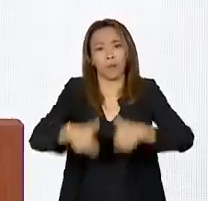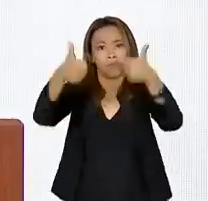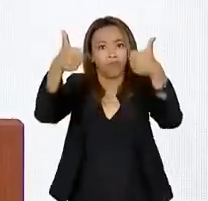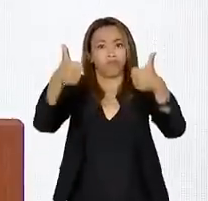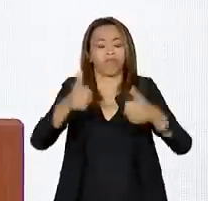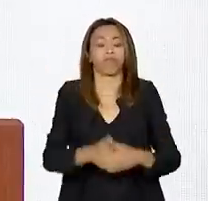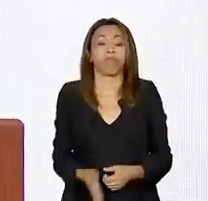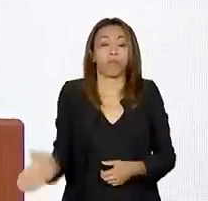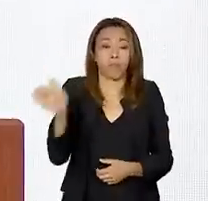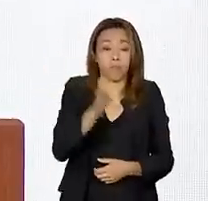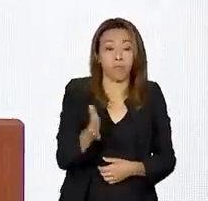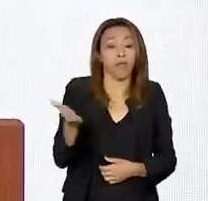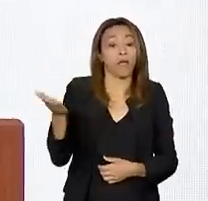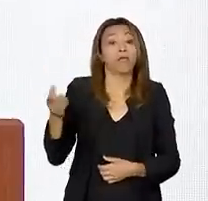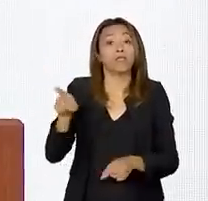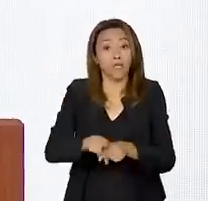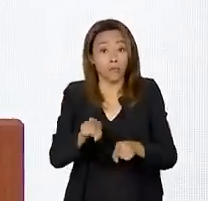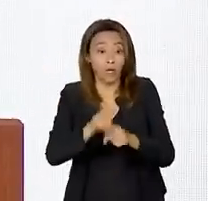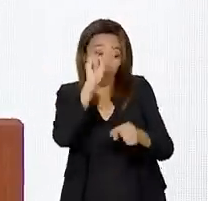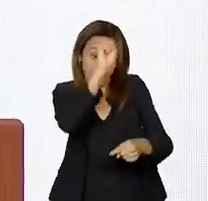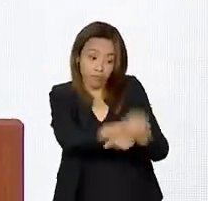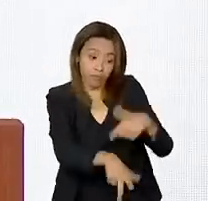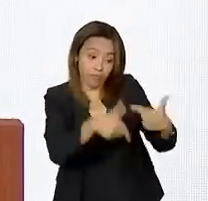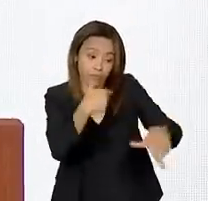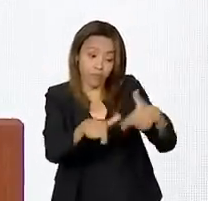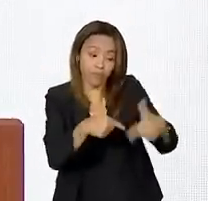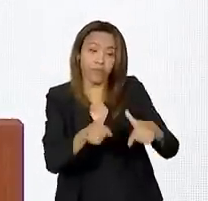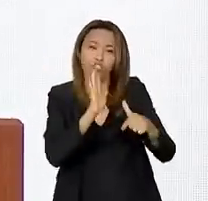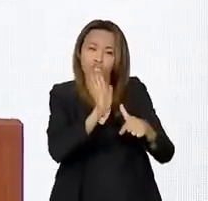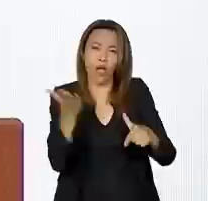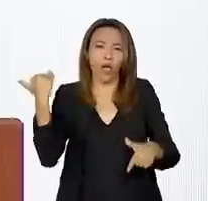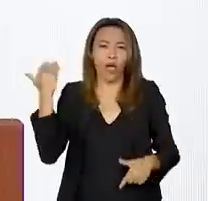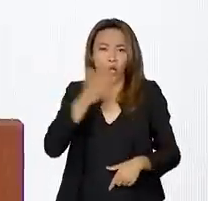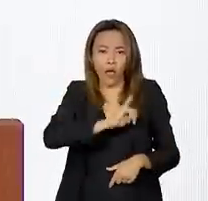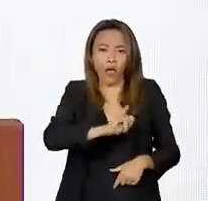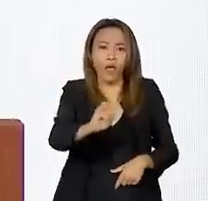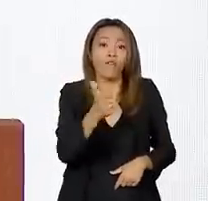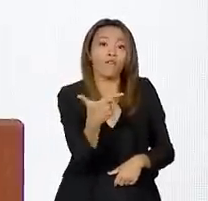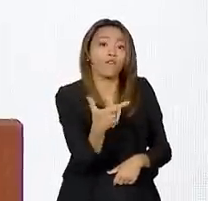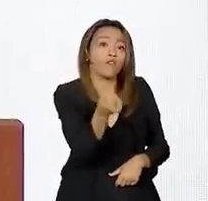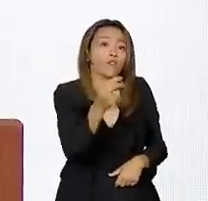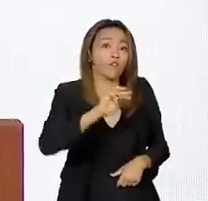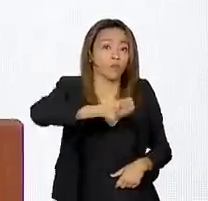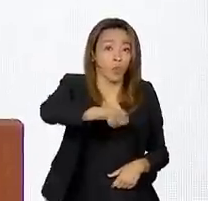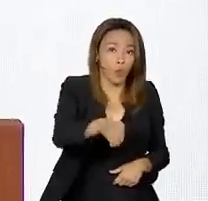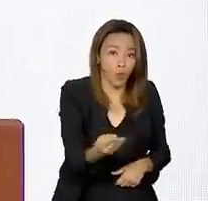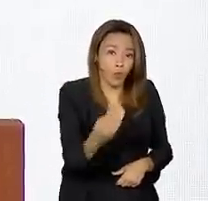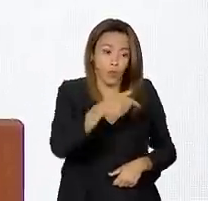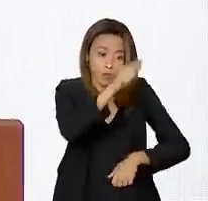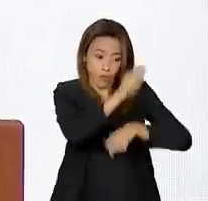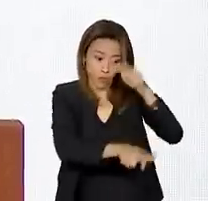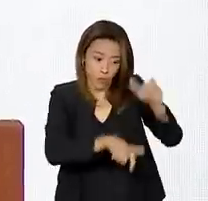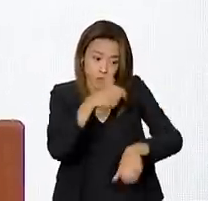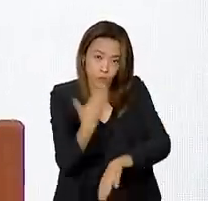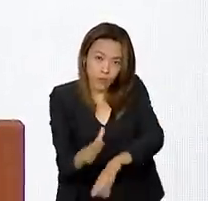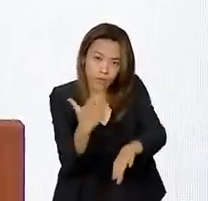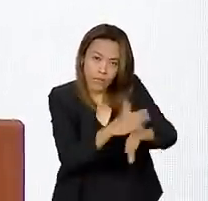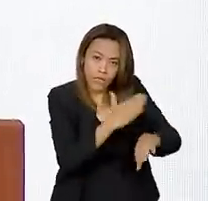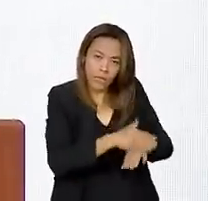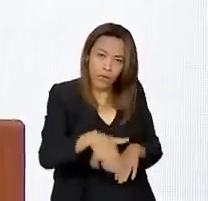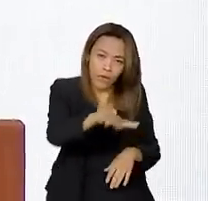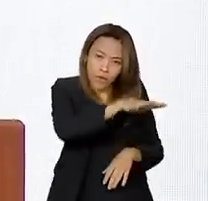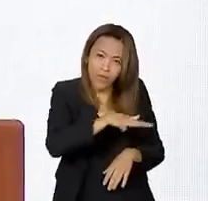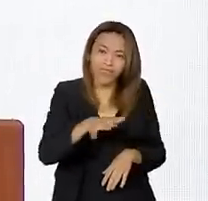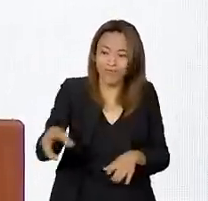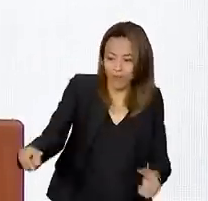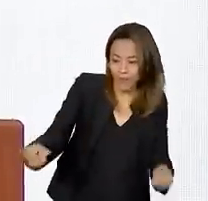Empregos, que eu já mencionei, de 20 milhões, com qualificação desses trabalhadores. Então, a educação